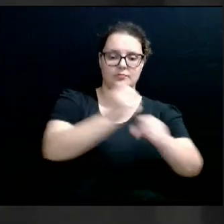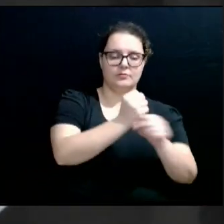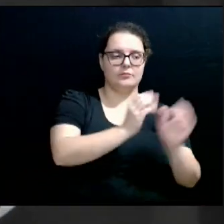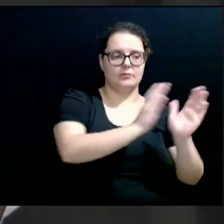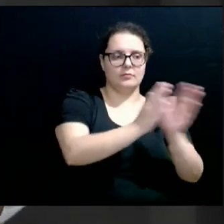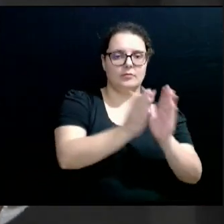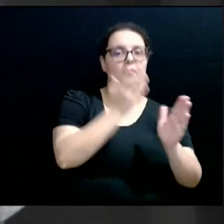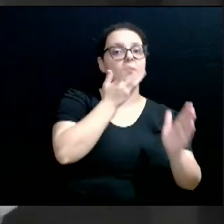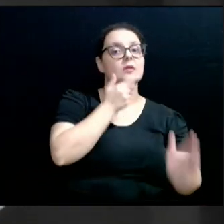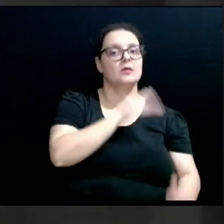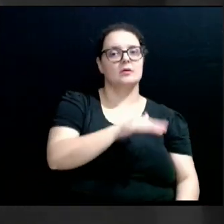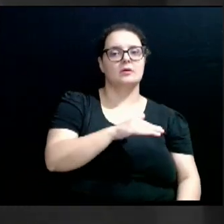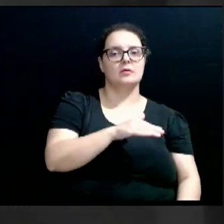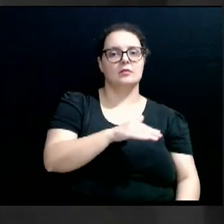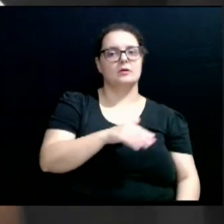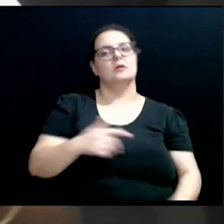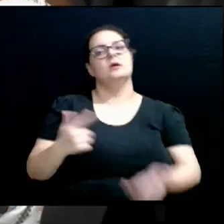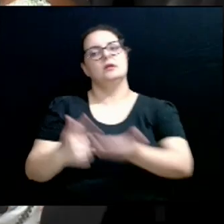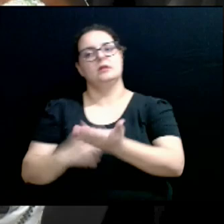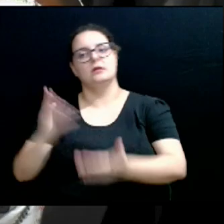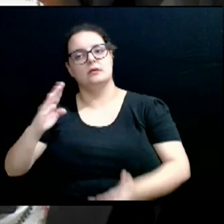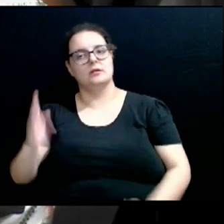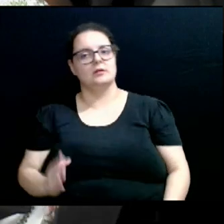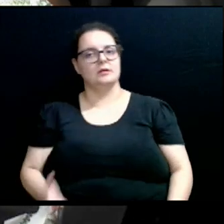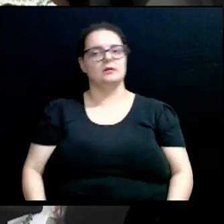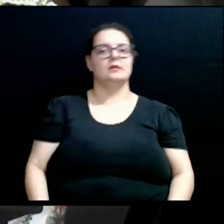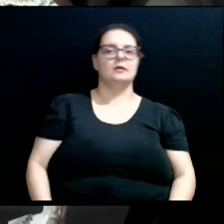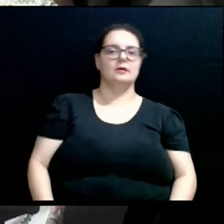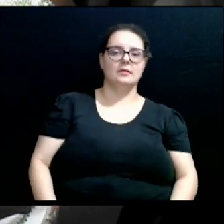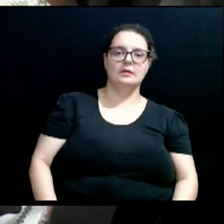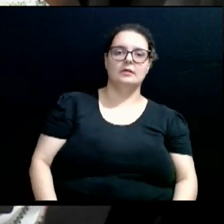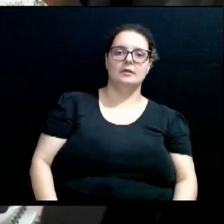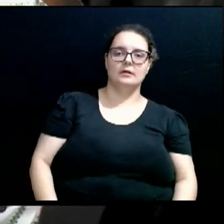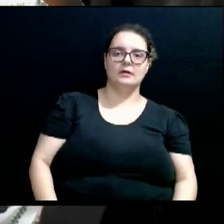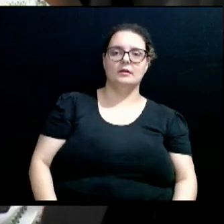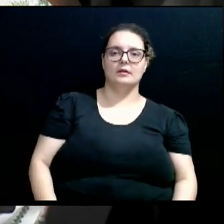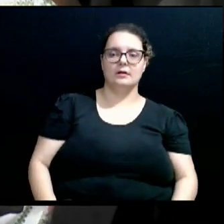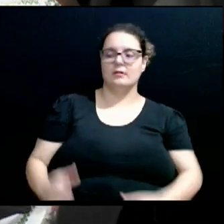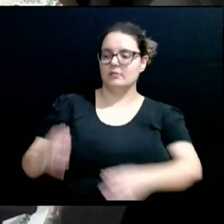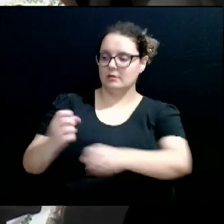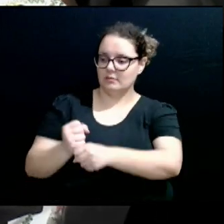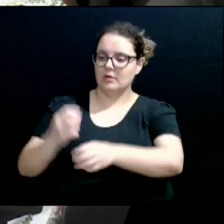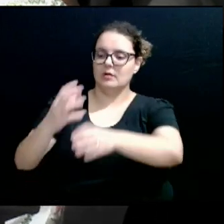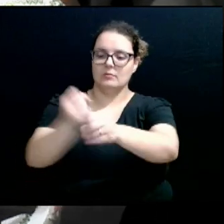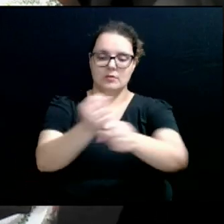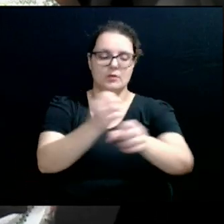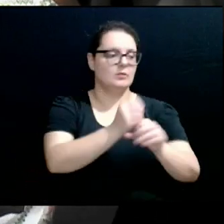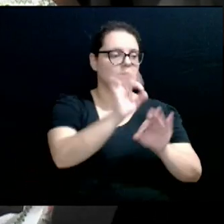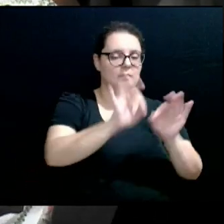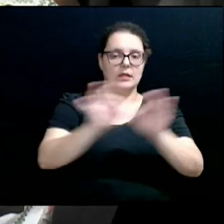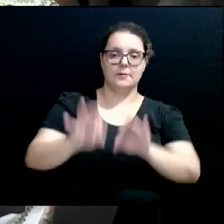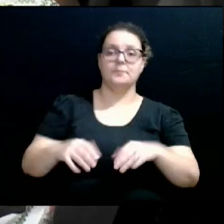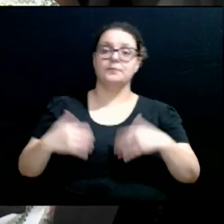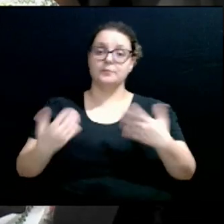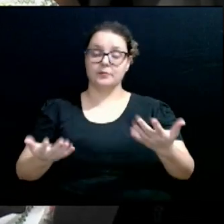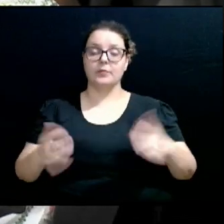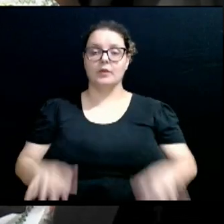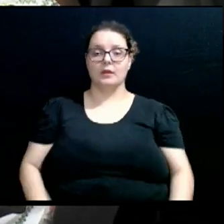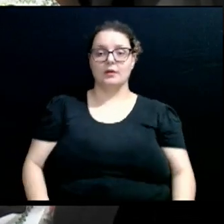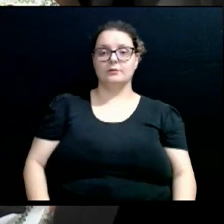Literatura brasileira. Cara é nata. Eu ia agrupando e aí eu fui montando. E aí com isso, né,